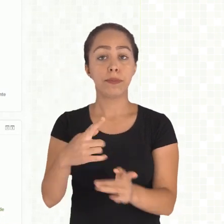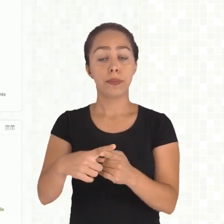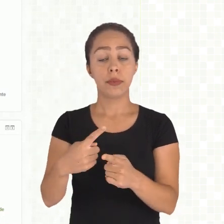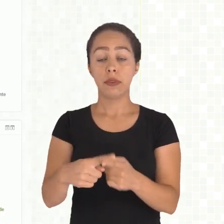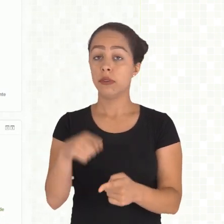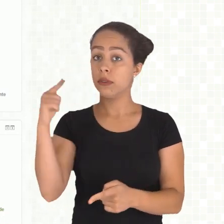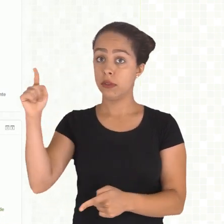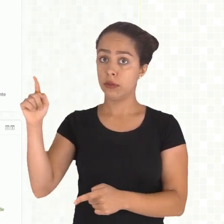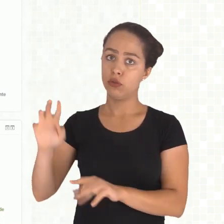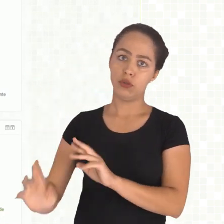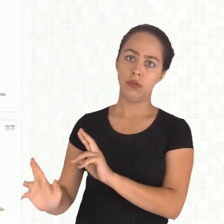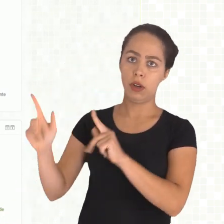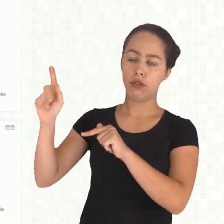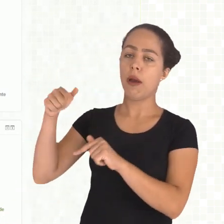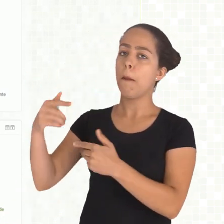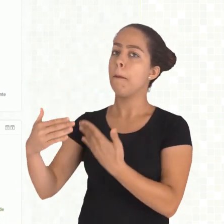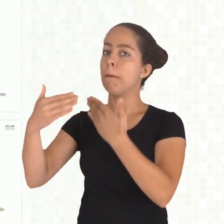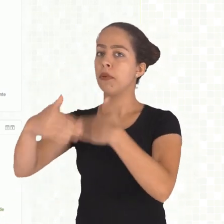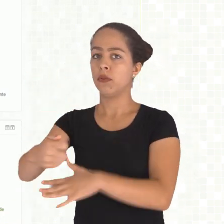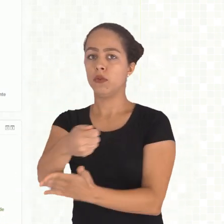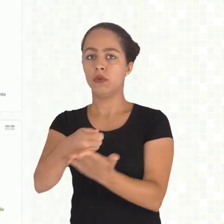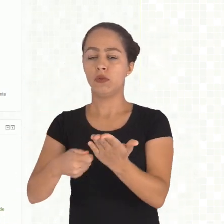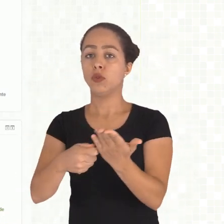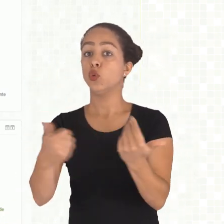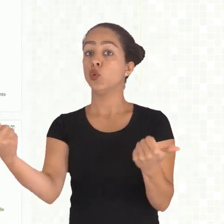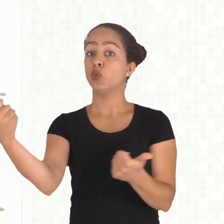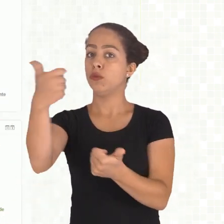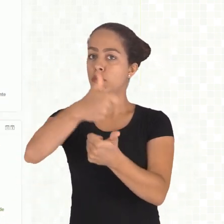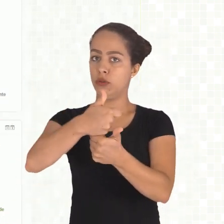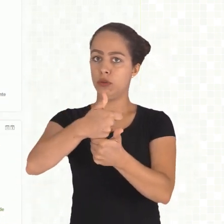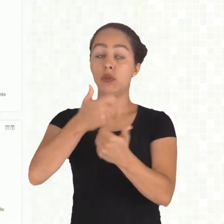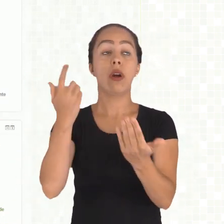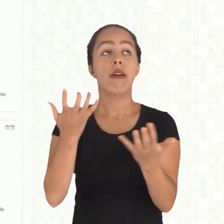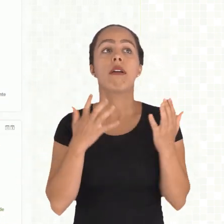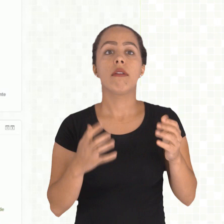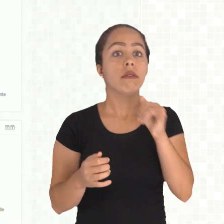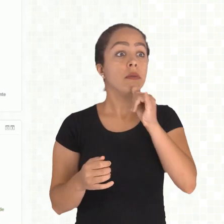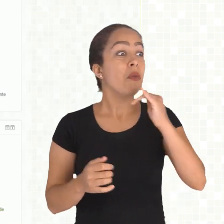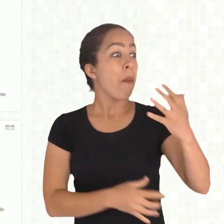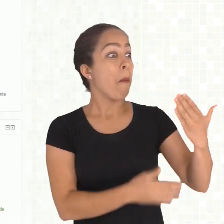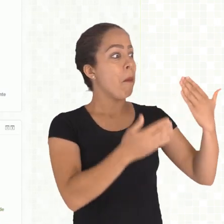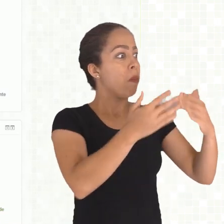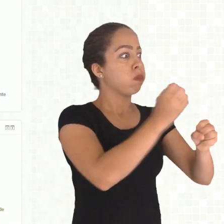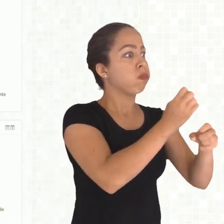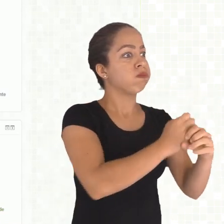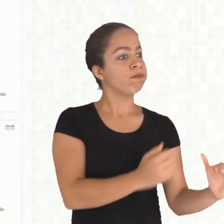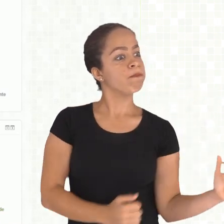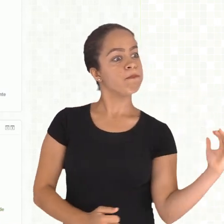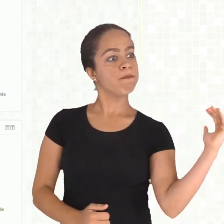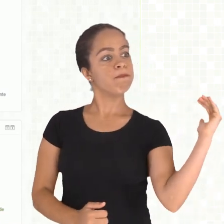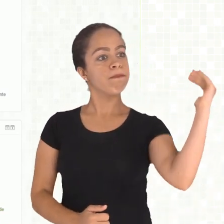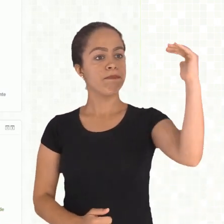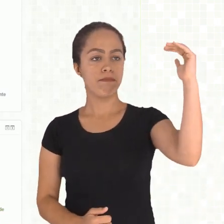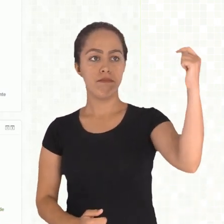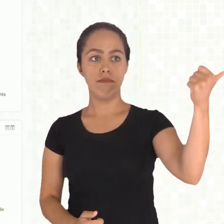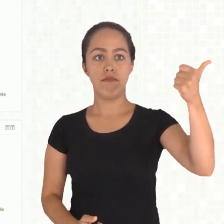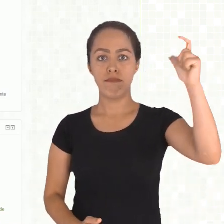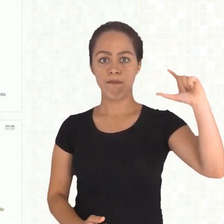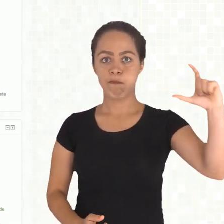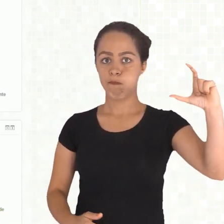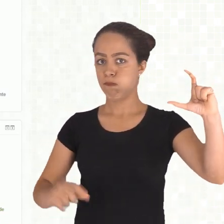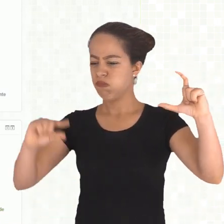sua substitutiva. Então, a gente gostaria que a maior nota que ficasse valendo. Uma coisa importante a ver